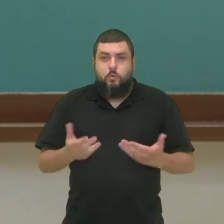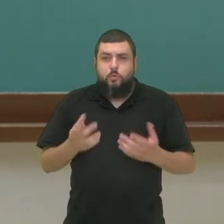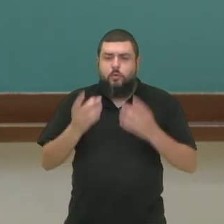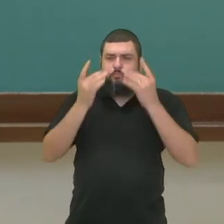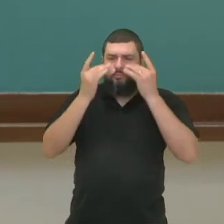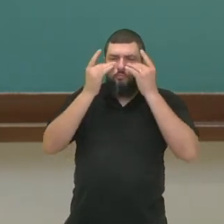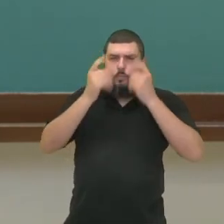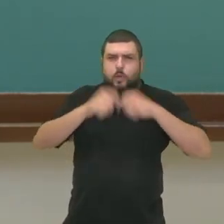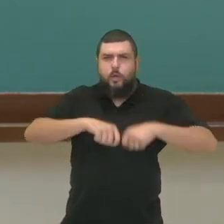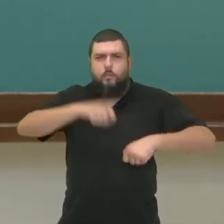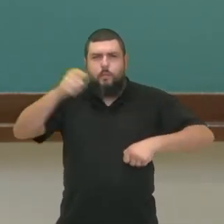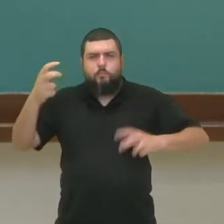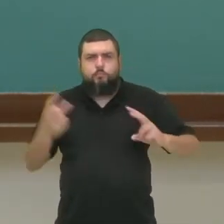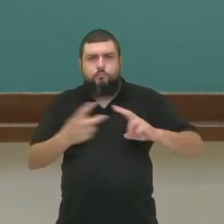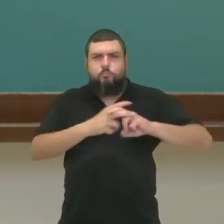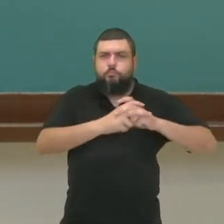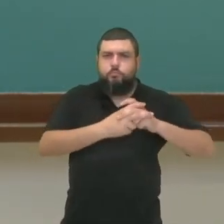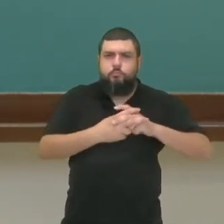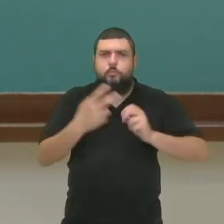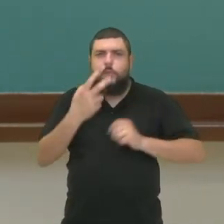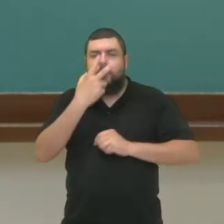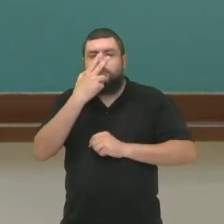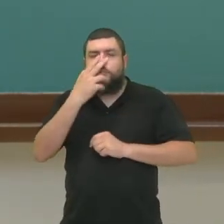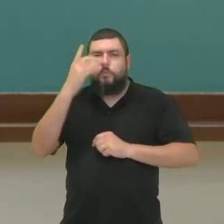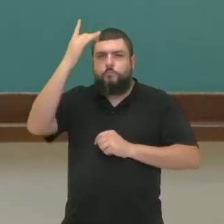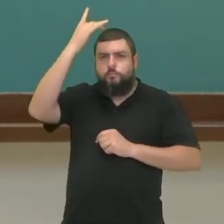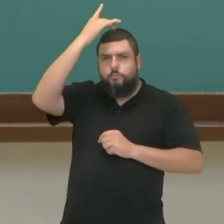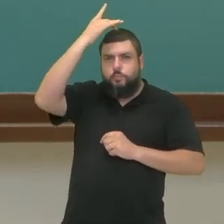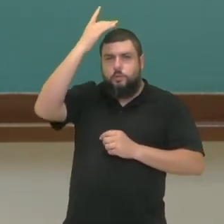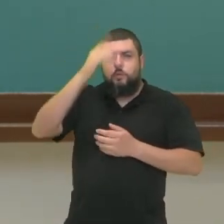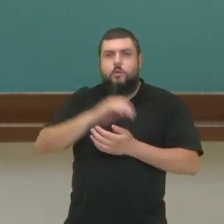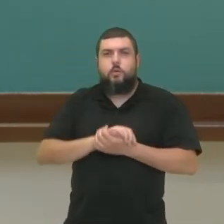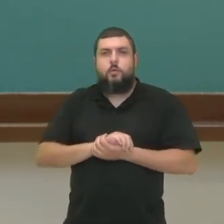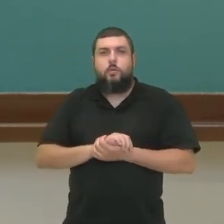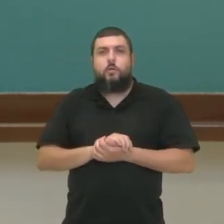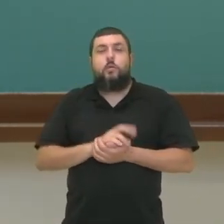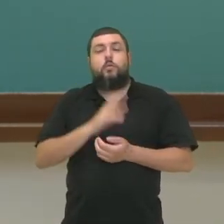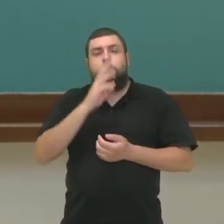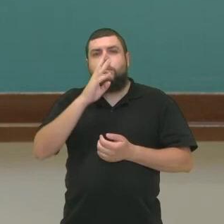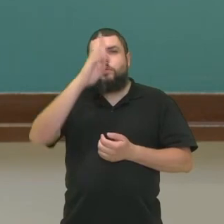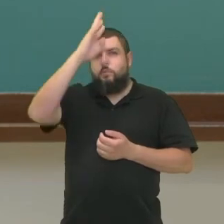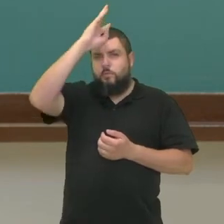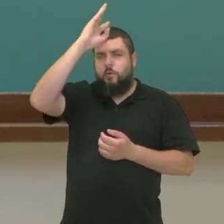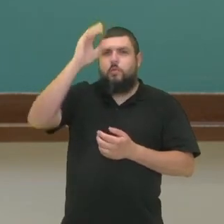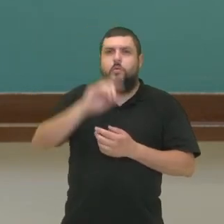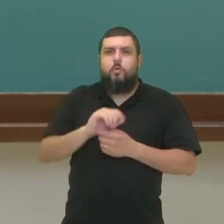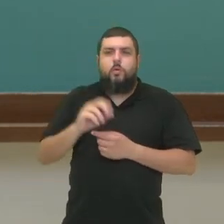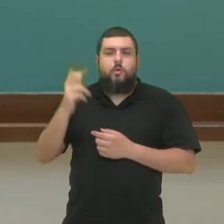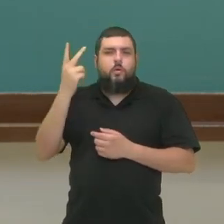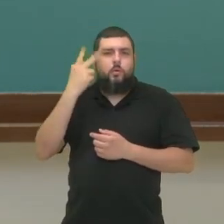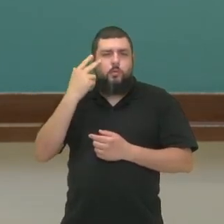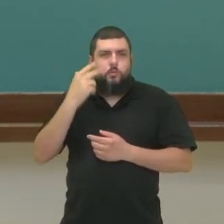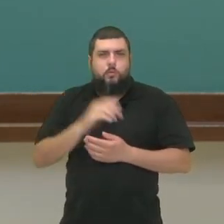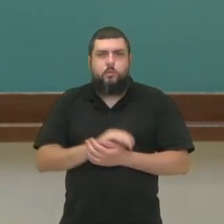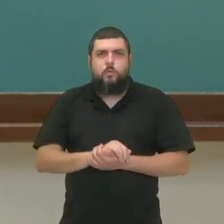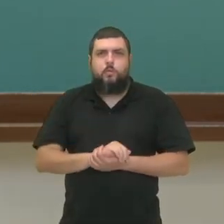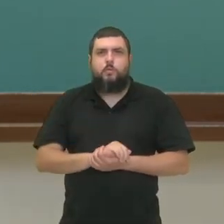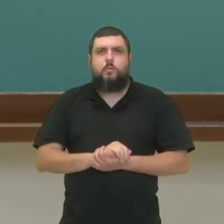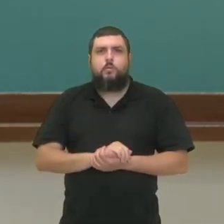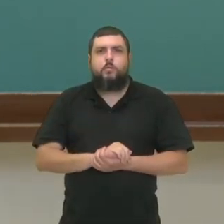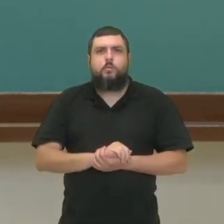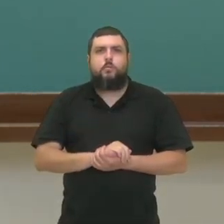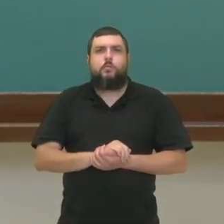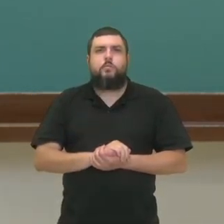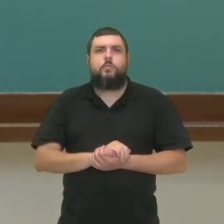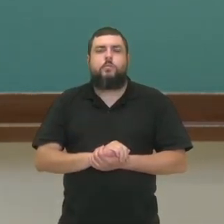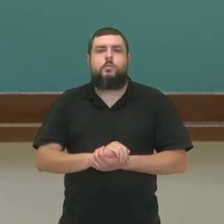seria um absurdo, seria uma coisa, uma barbárie. Para Roma, era uma diversão comum, inclusive muito popular